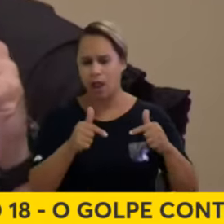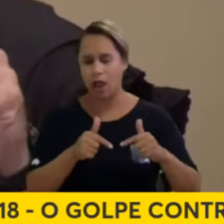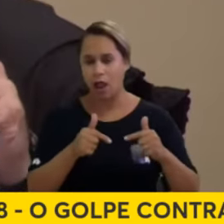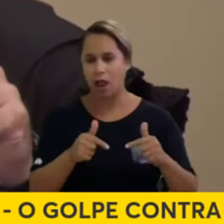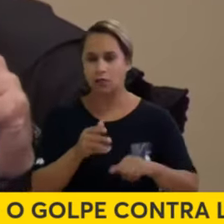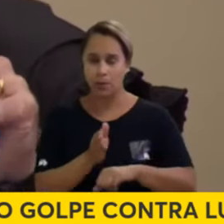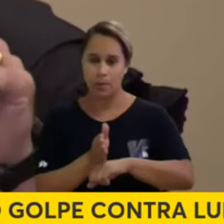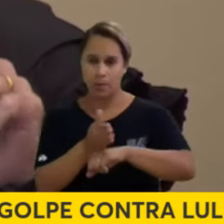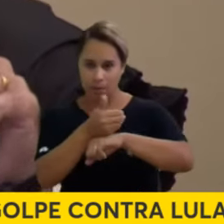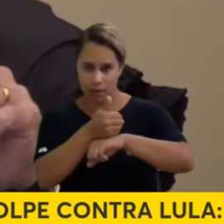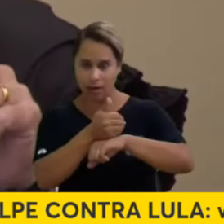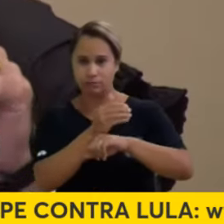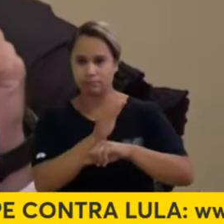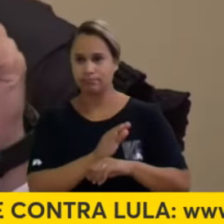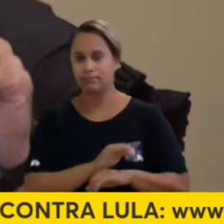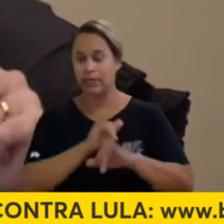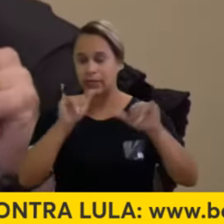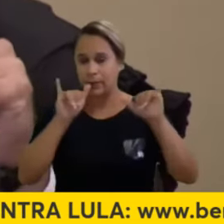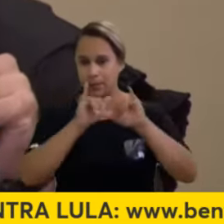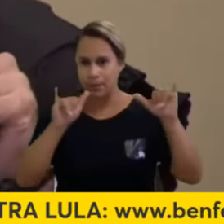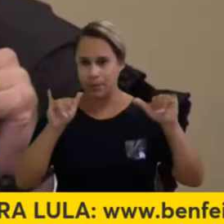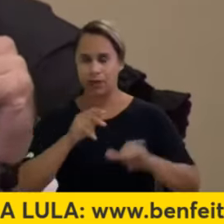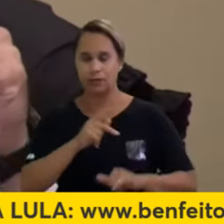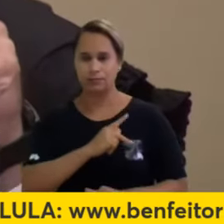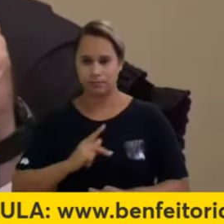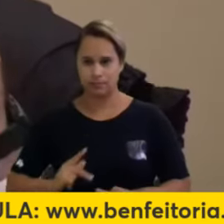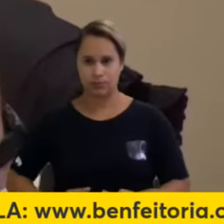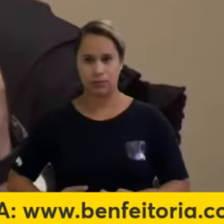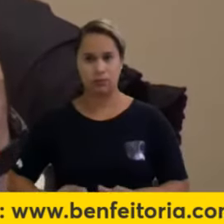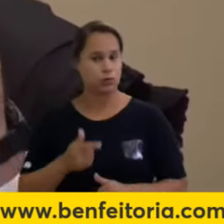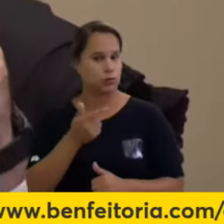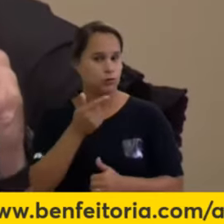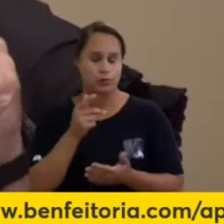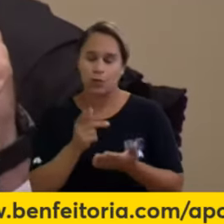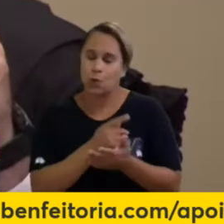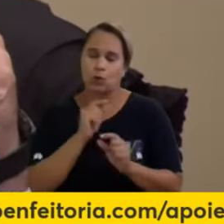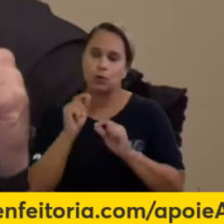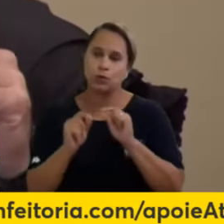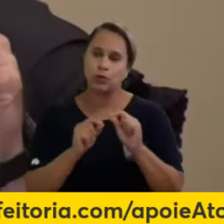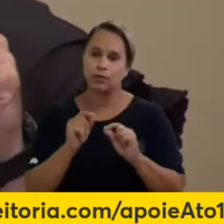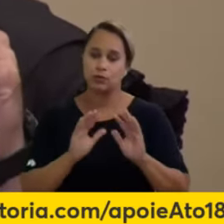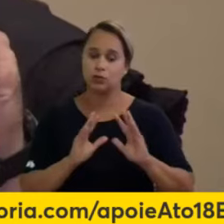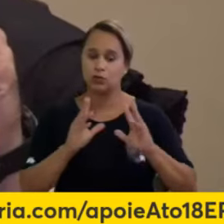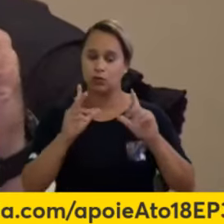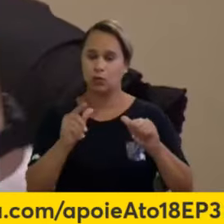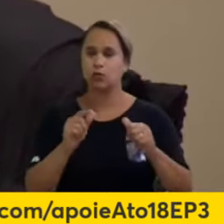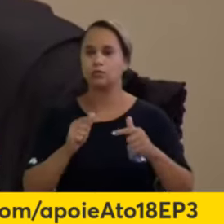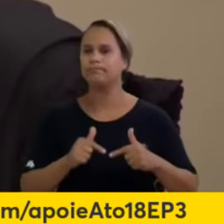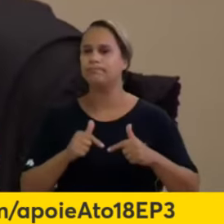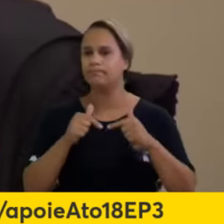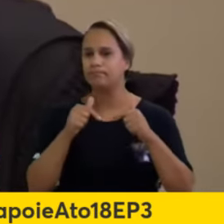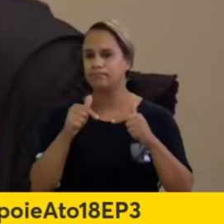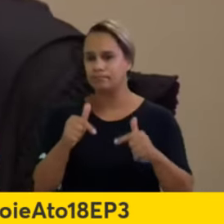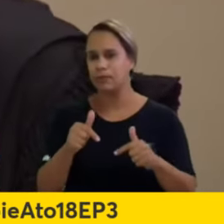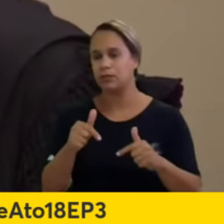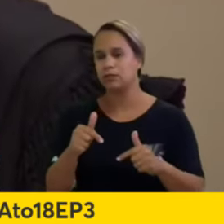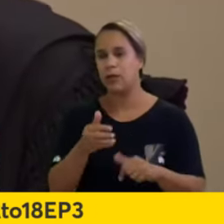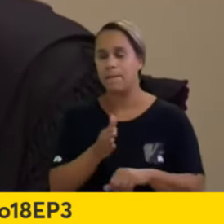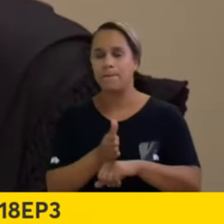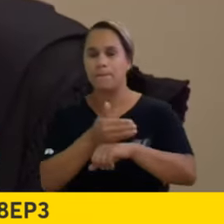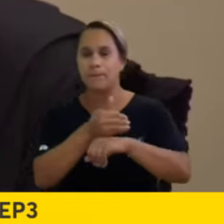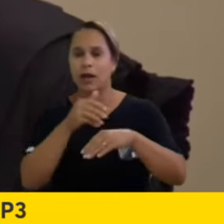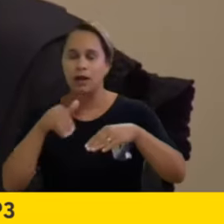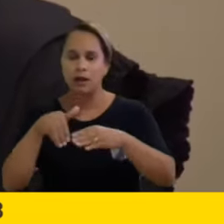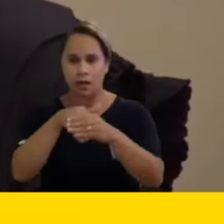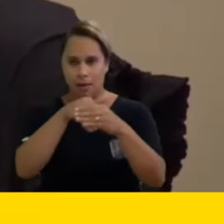tivessem sido realizados no estado do Paraná o que não ocorreu todos os atos de pré-campanha deveriam ser direcionados ao estado do Paraná e